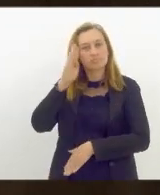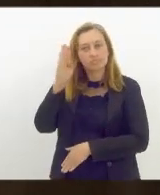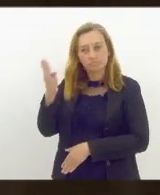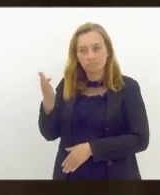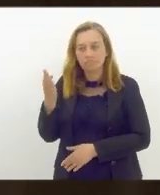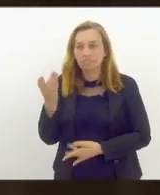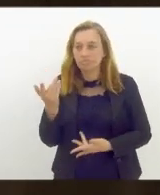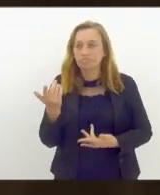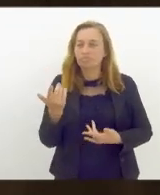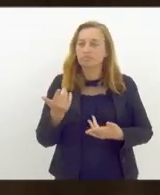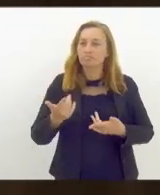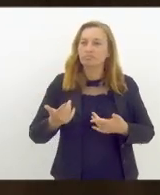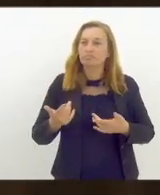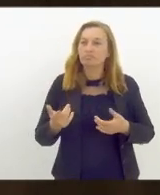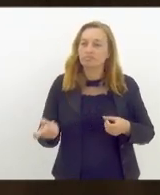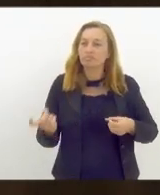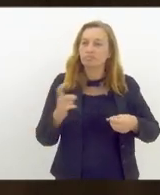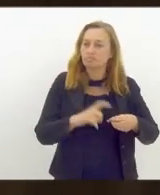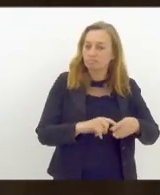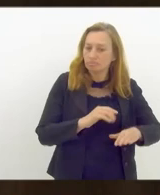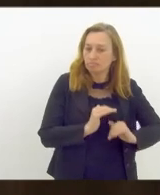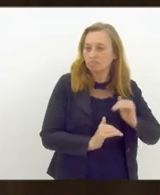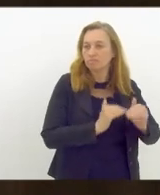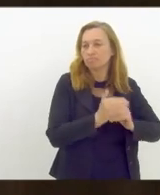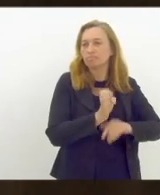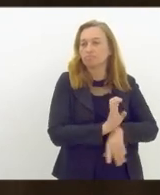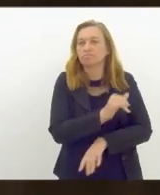fundamentalmente voltou a instrumentalizar o Estado do Rio de Janeiro, foi